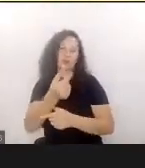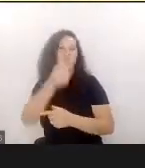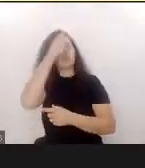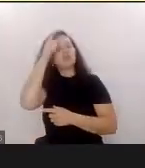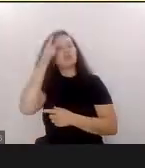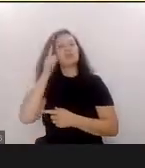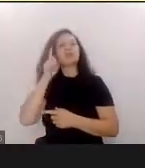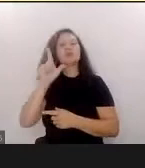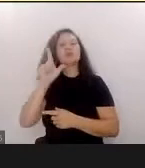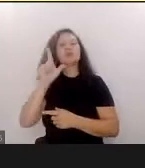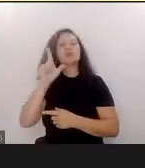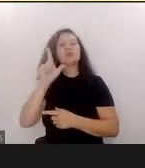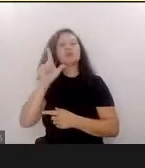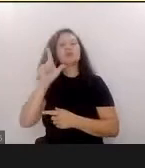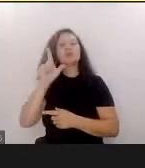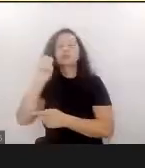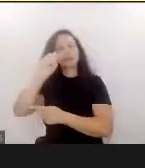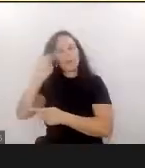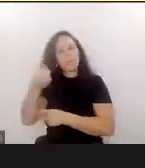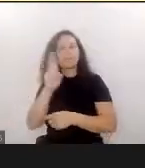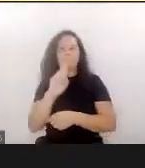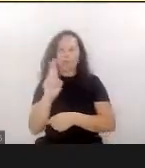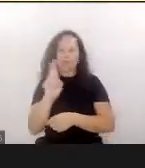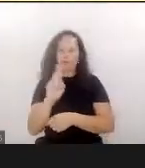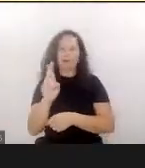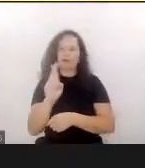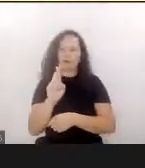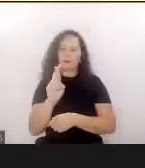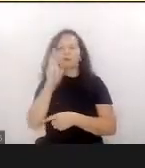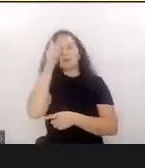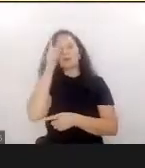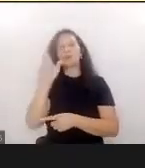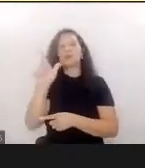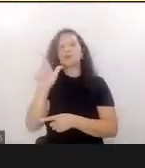R$150 mil, e esse é um começo